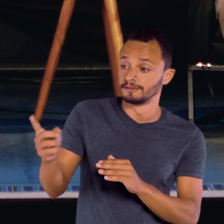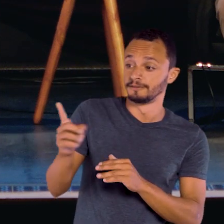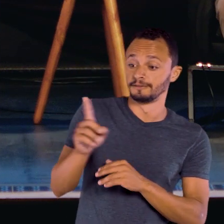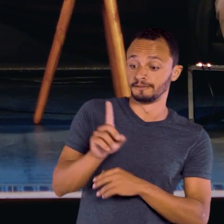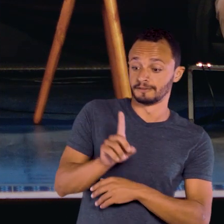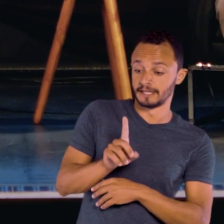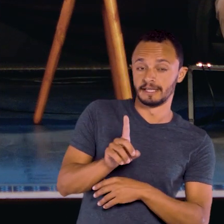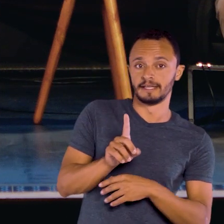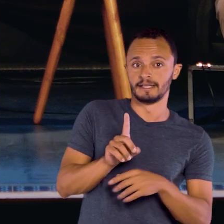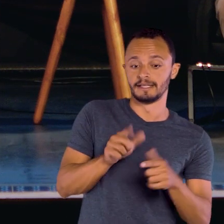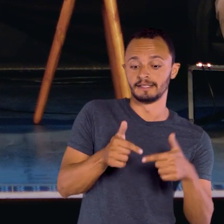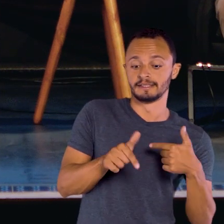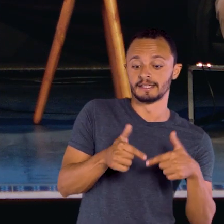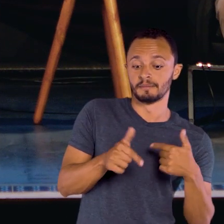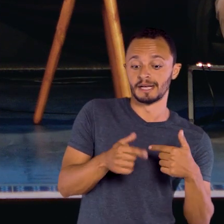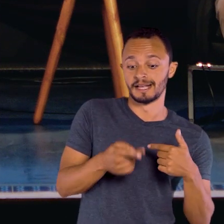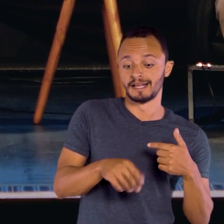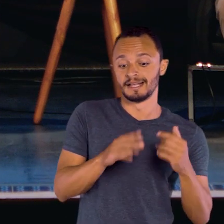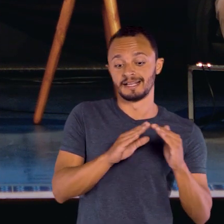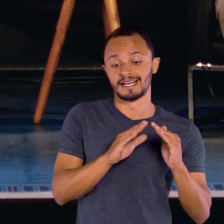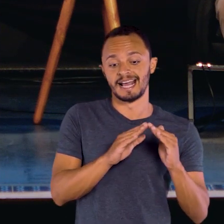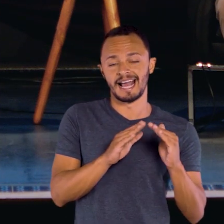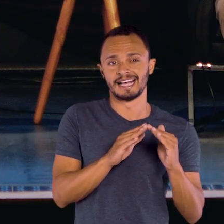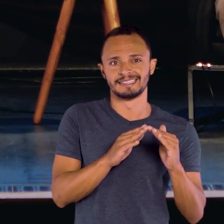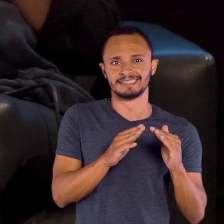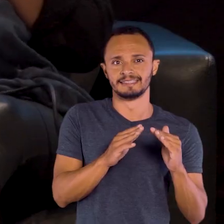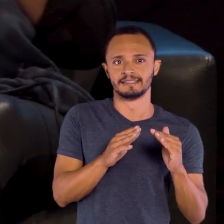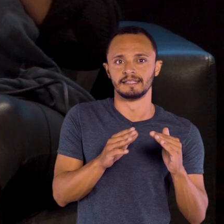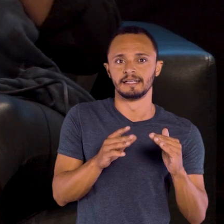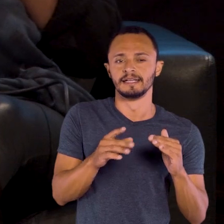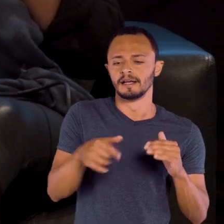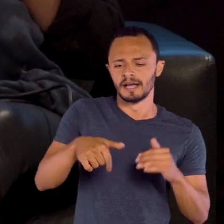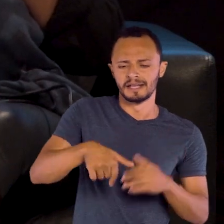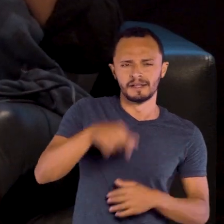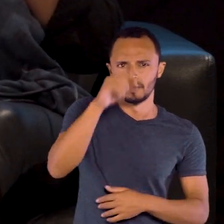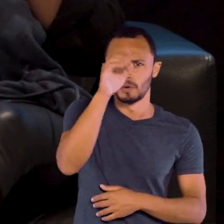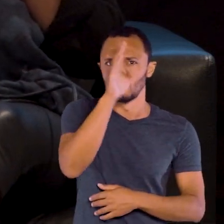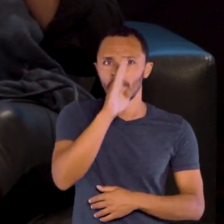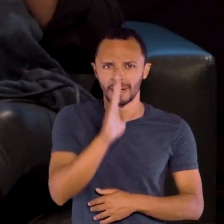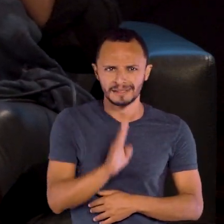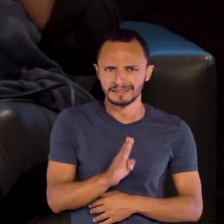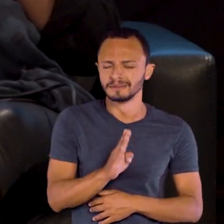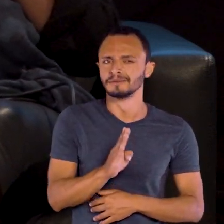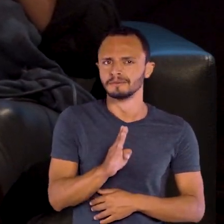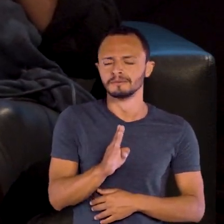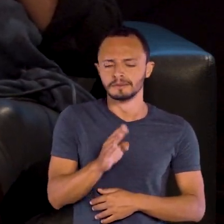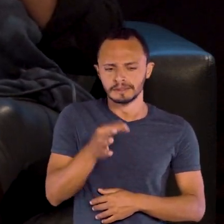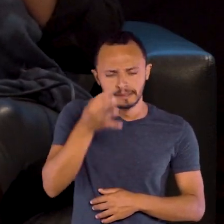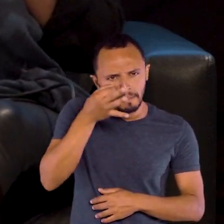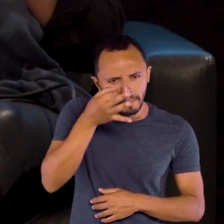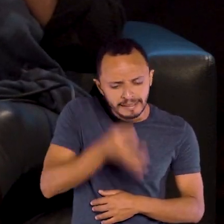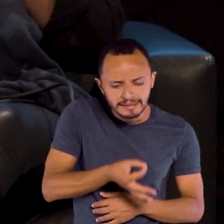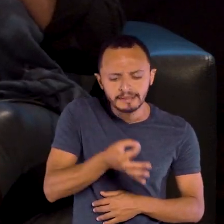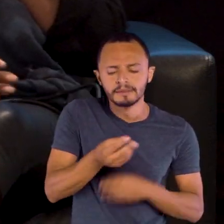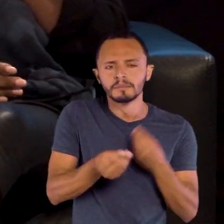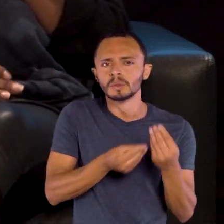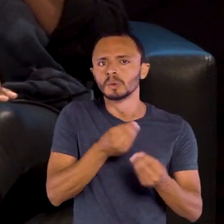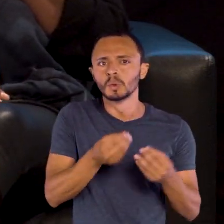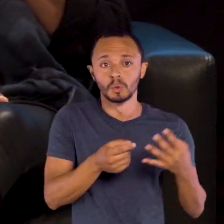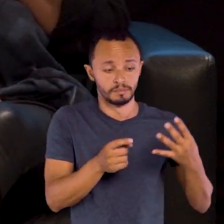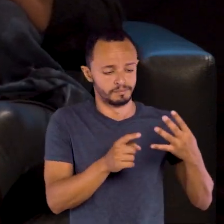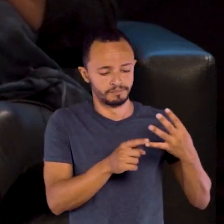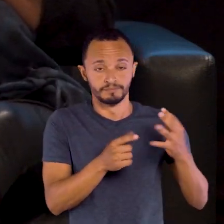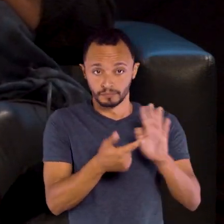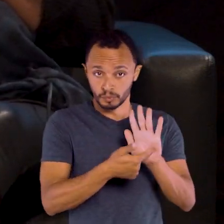na sua casa. Algum dia. Então, é uma história que o Brasil inteiro se vê nela em algum lugar ali, né?